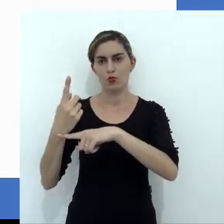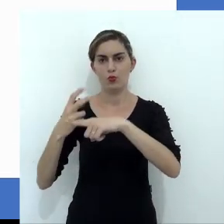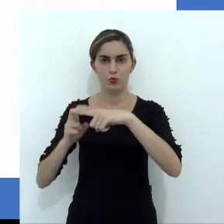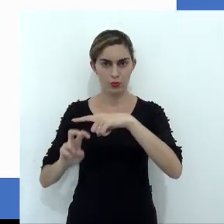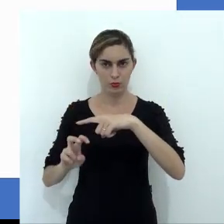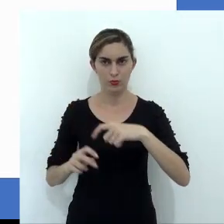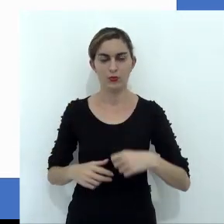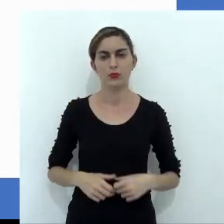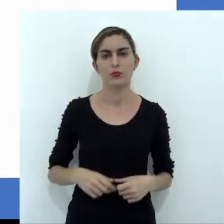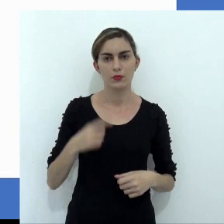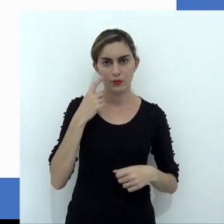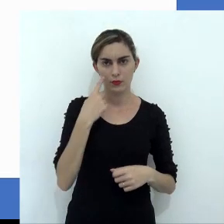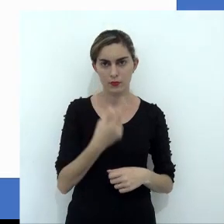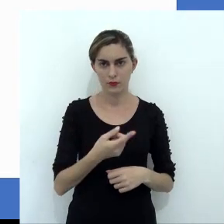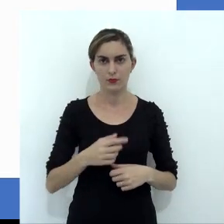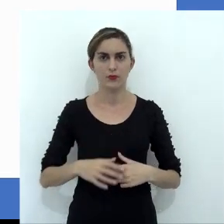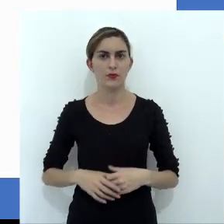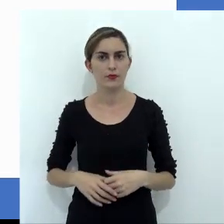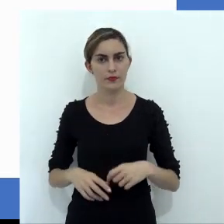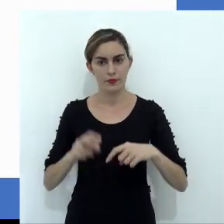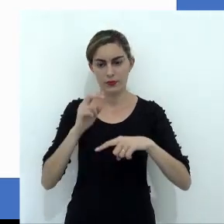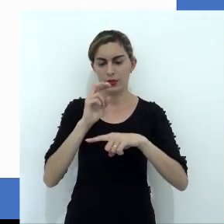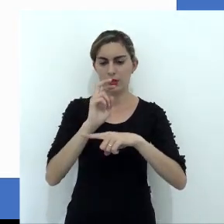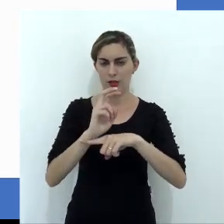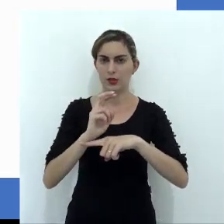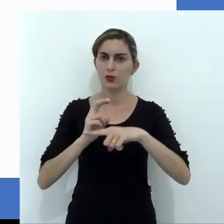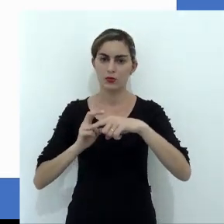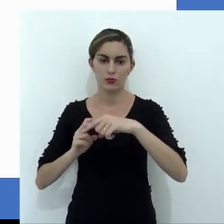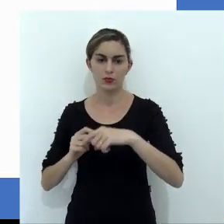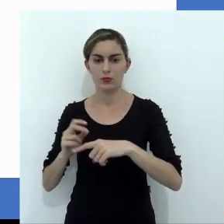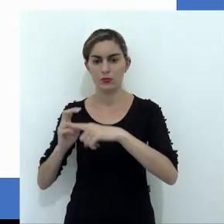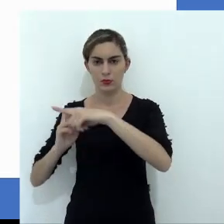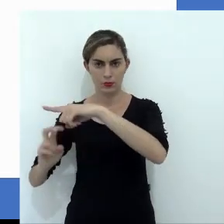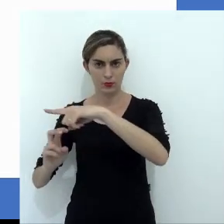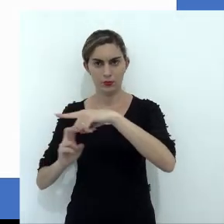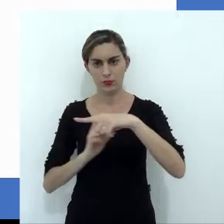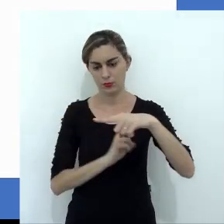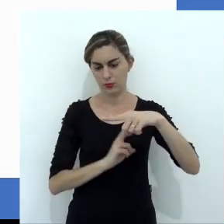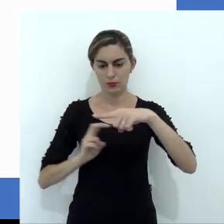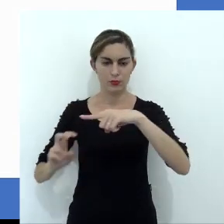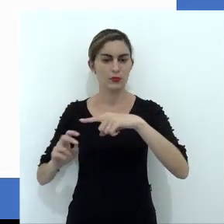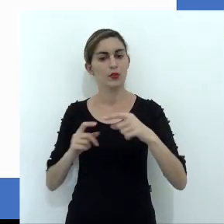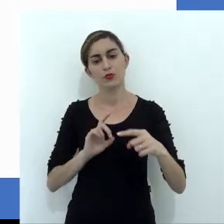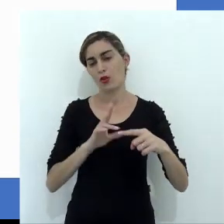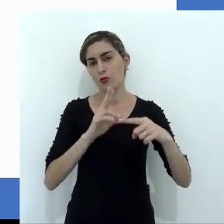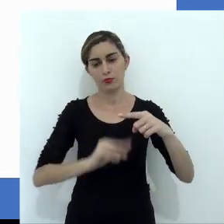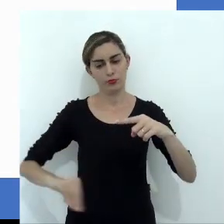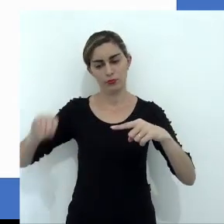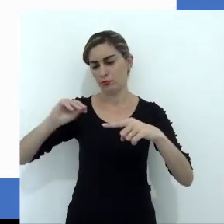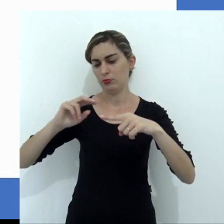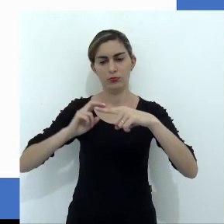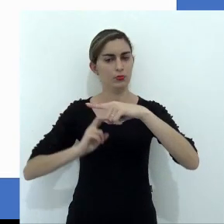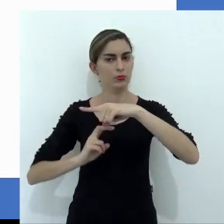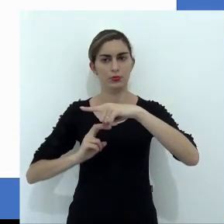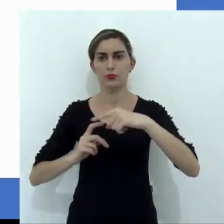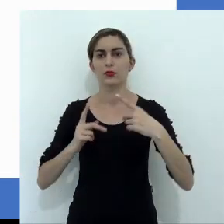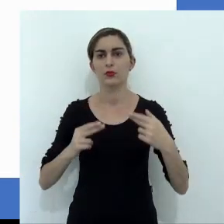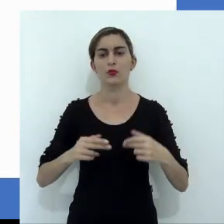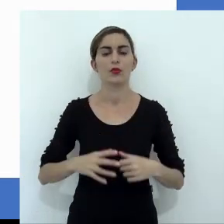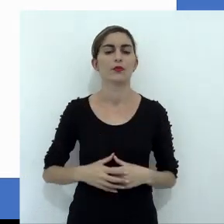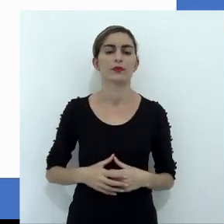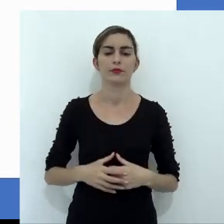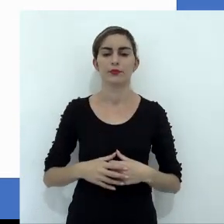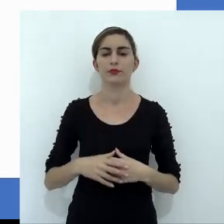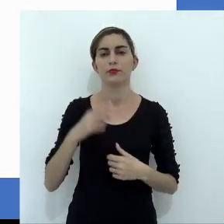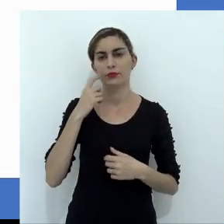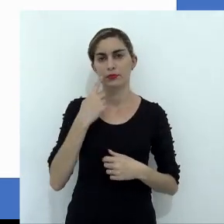que os denominadores são iguais, 5 e 5. Então, o que é que a gente faz com ele? Apenas repete. E a gente faz essa operação que